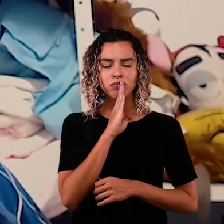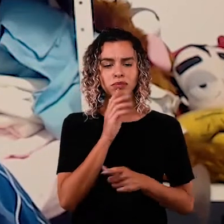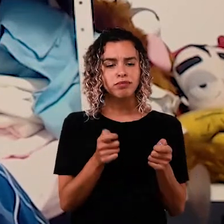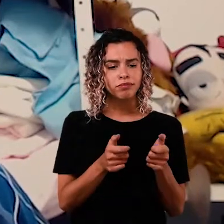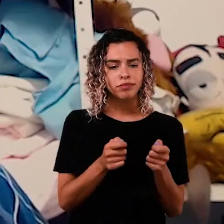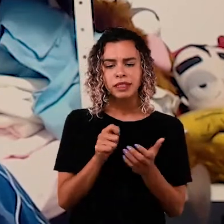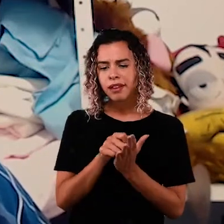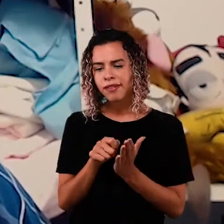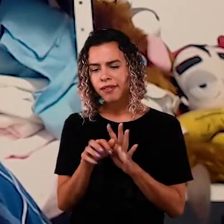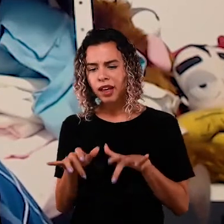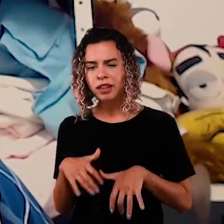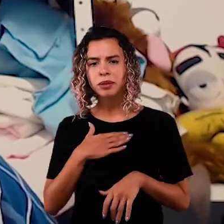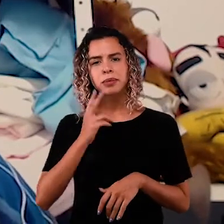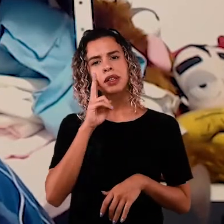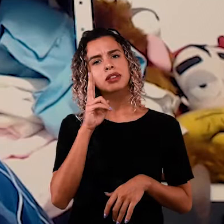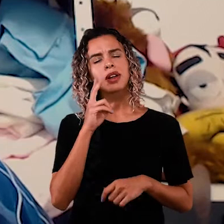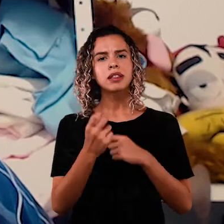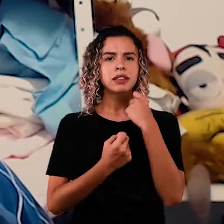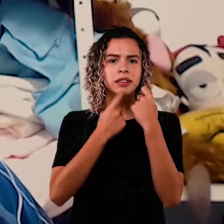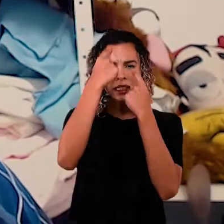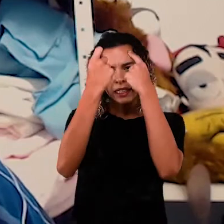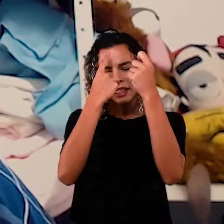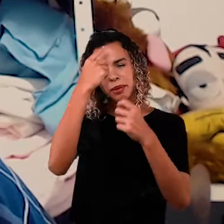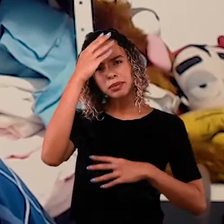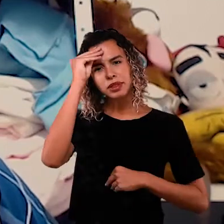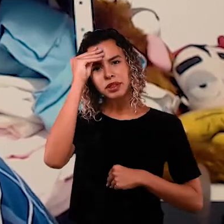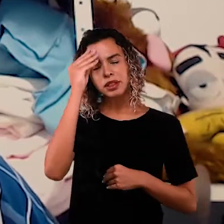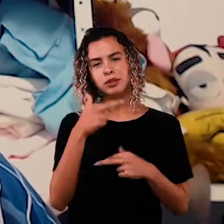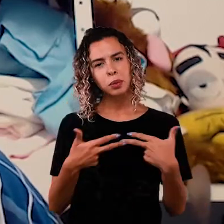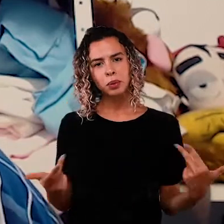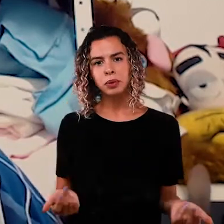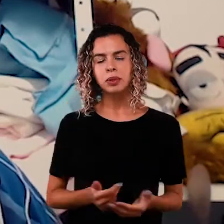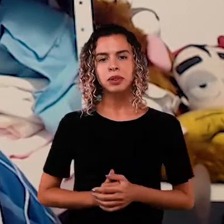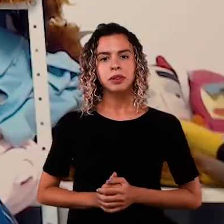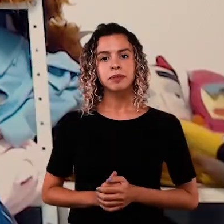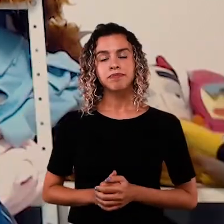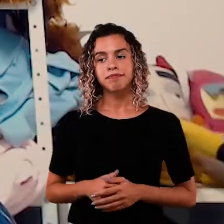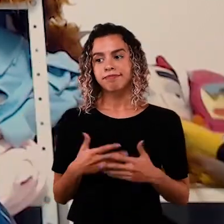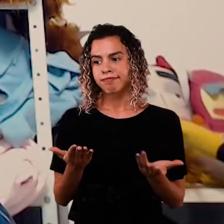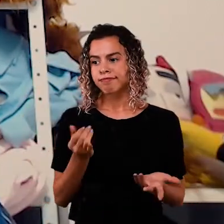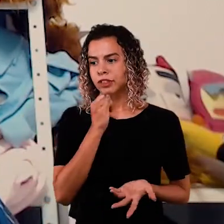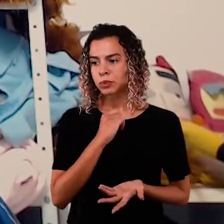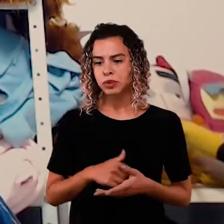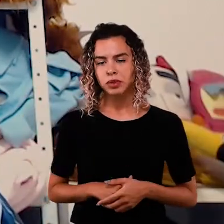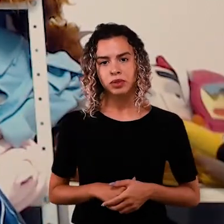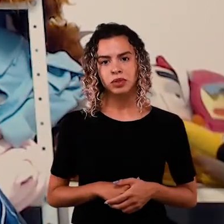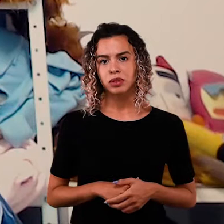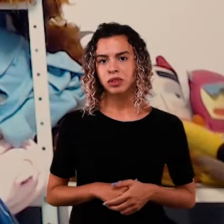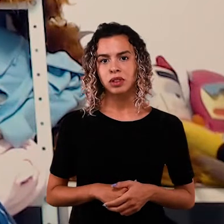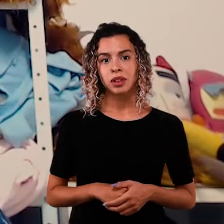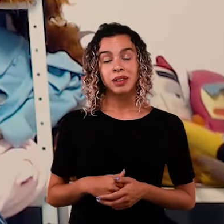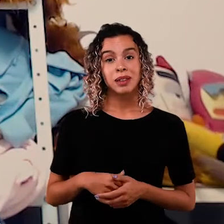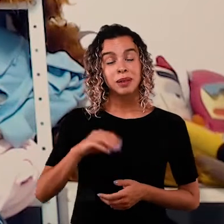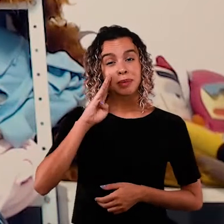jogando, ou escrevendo minhas histórias, criando personagens e essas coisas. E era